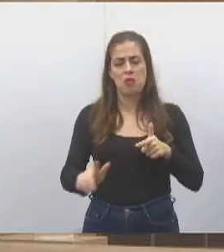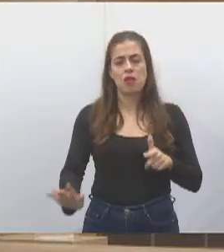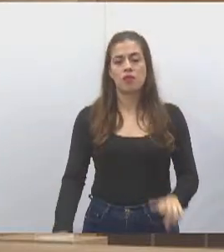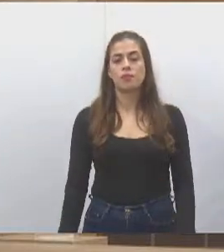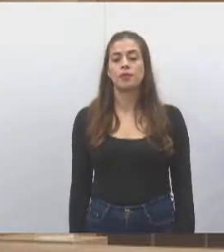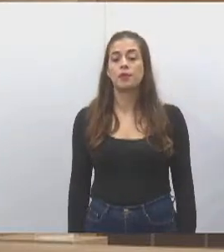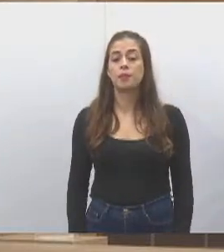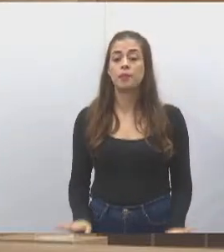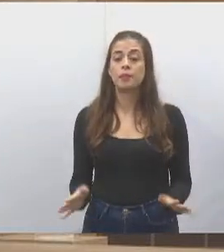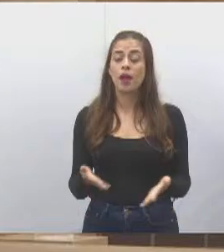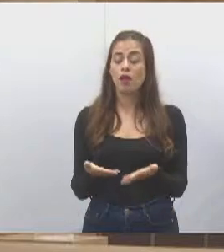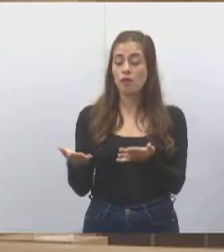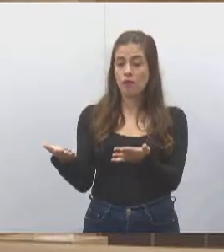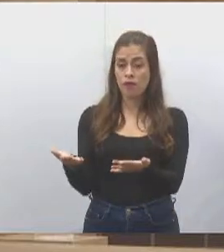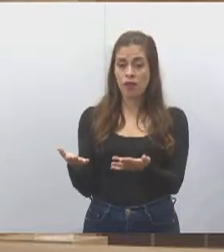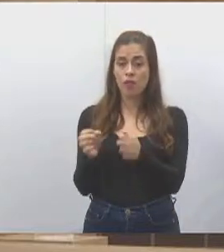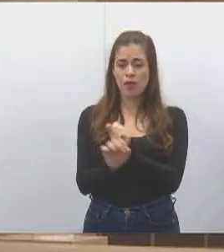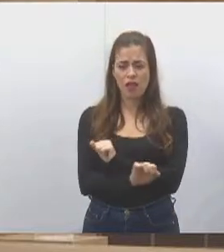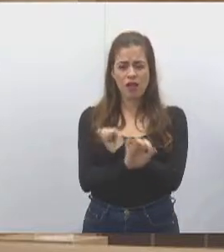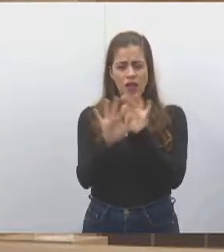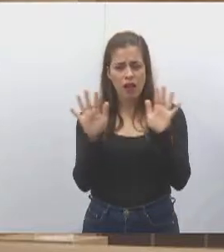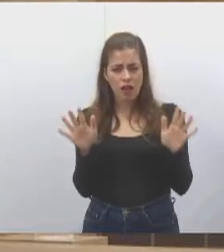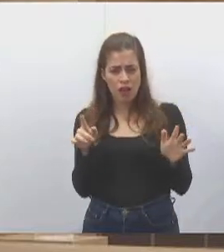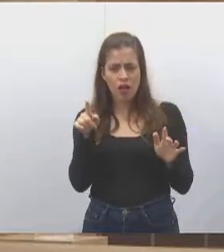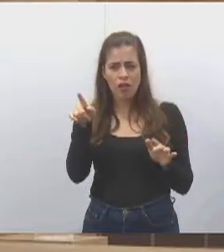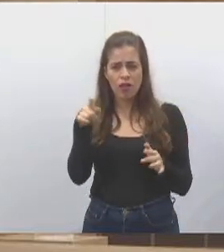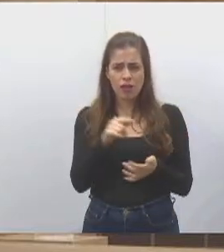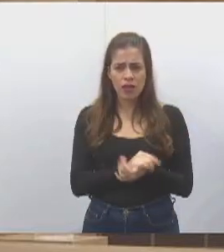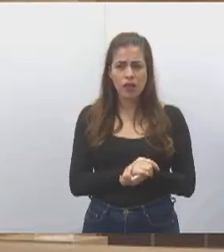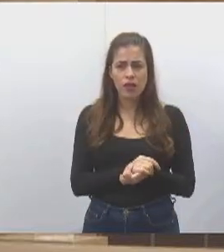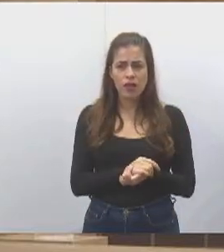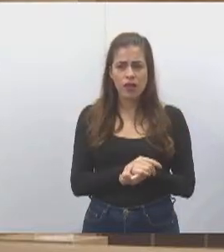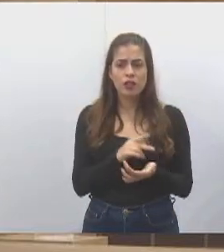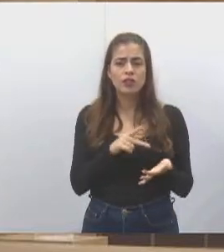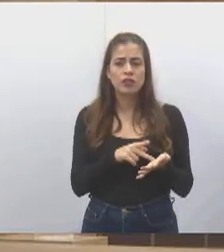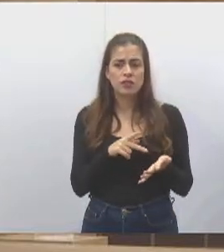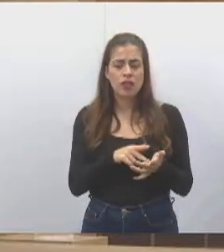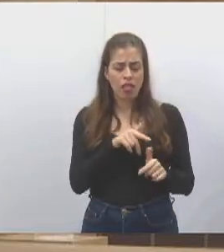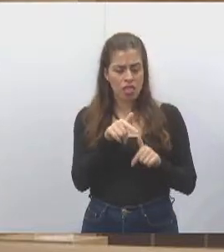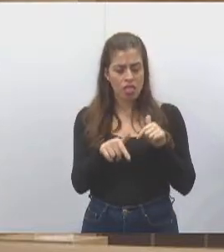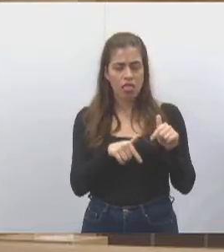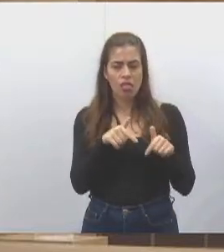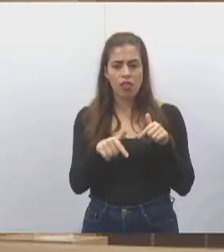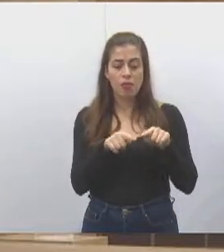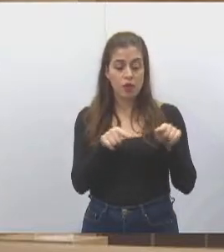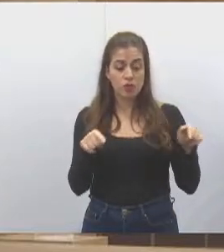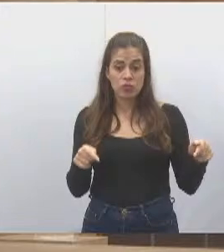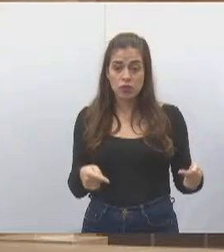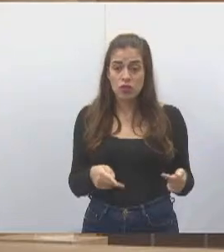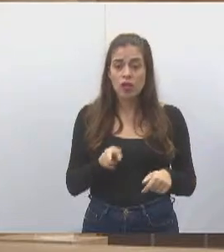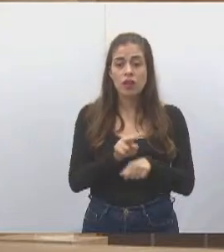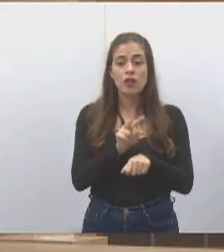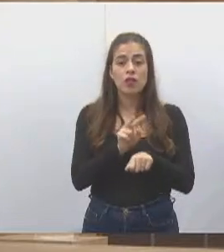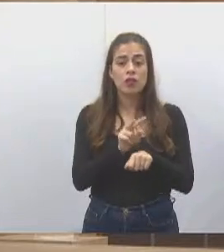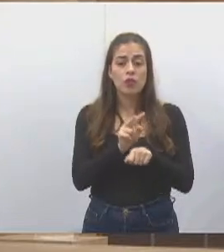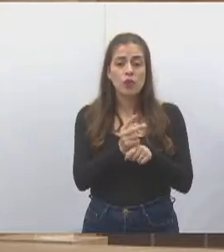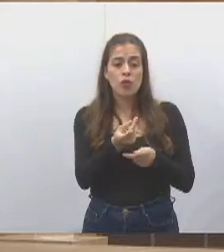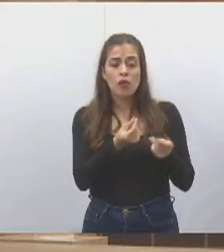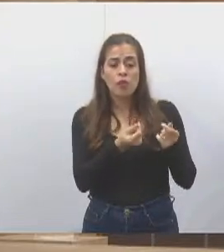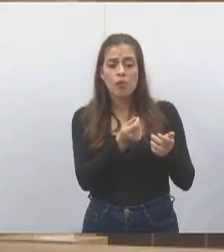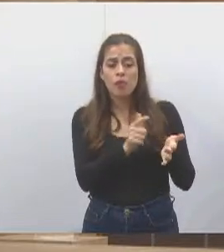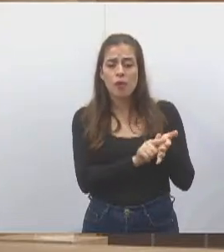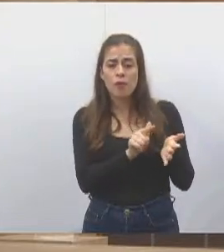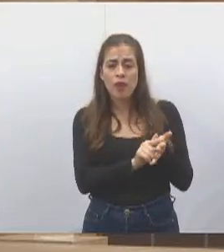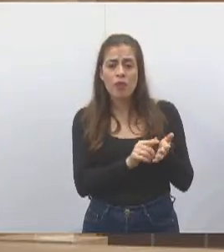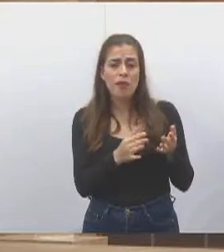fala do Guilherme, é para deixar claro que ele, de fato, ele trabalha, né, vamos dizer, no escritório, ele cuida da parte financeira. E, às